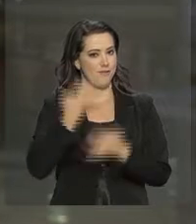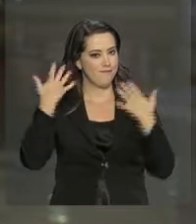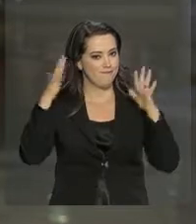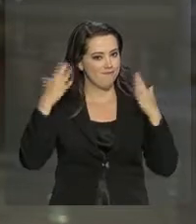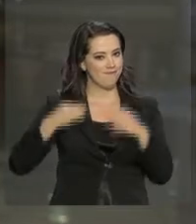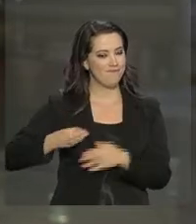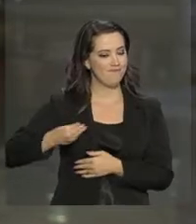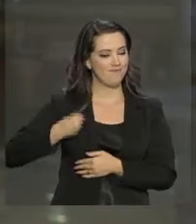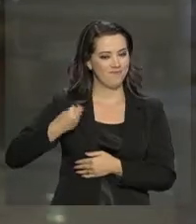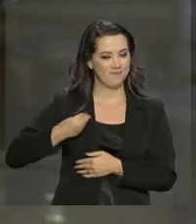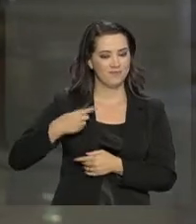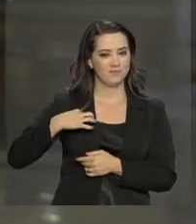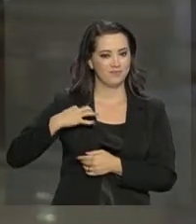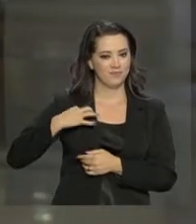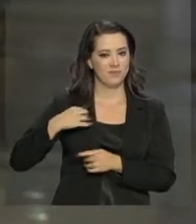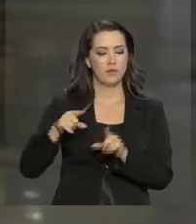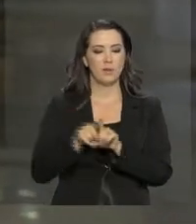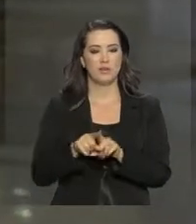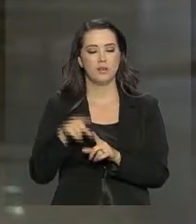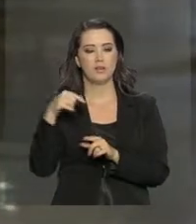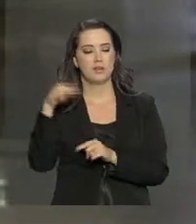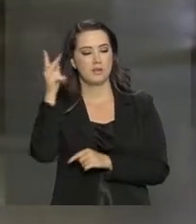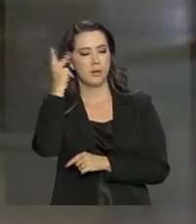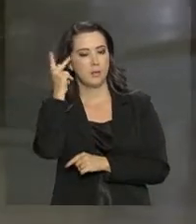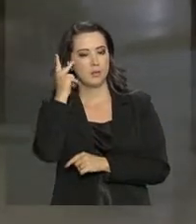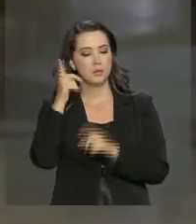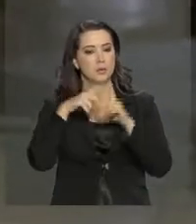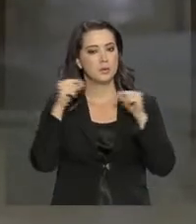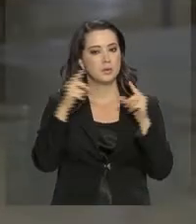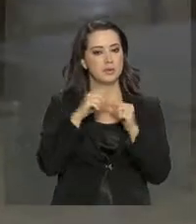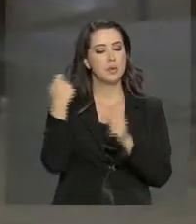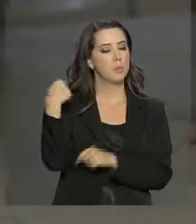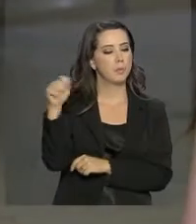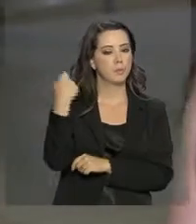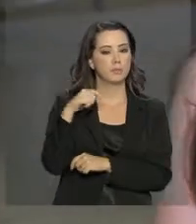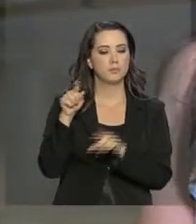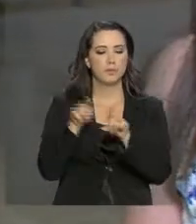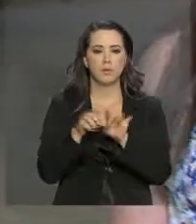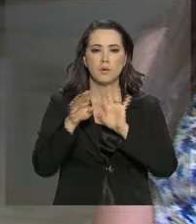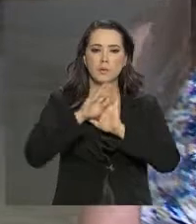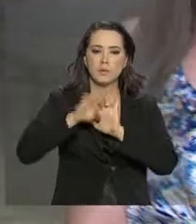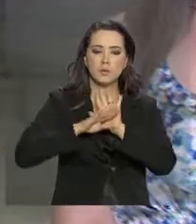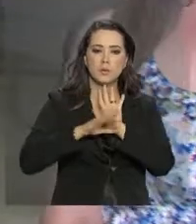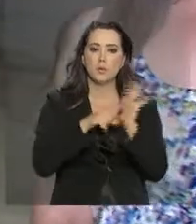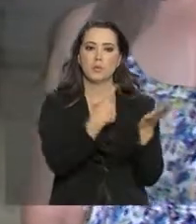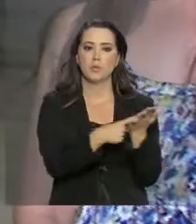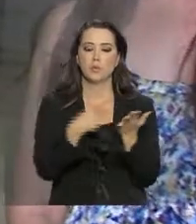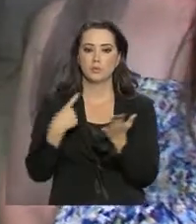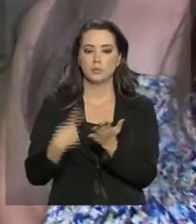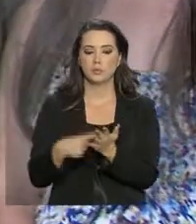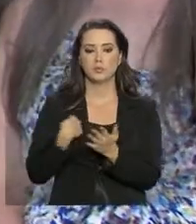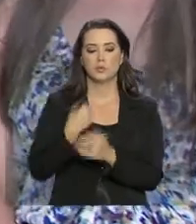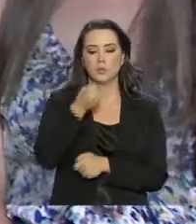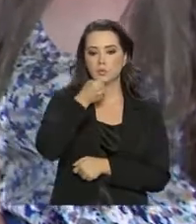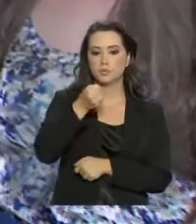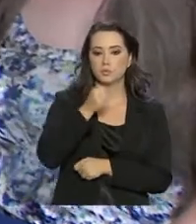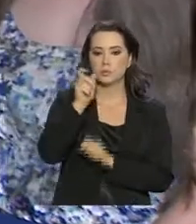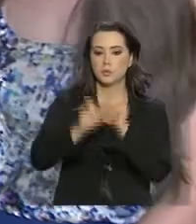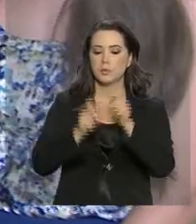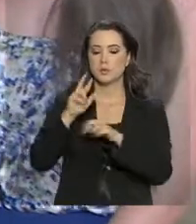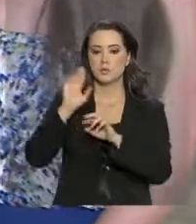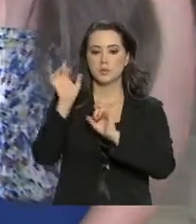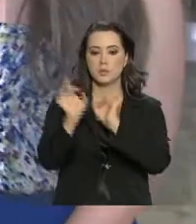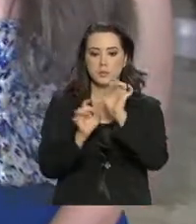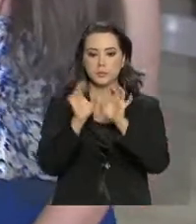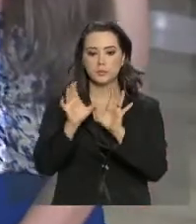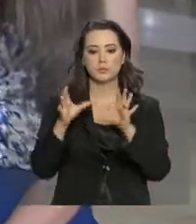e porto alegre para falar sobre o programa e agenda de lançamentos eu entrevisto assessor especial da casa civil da